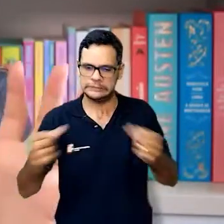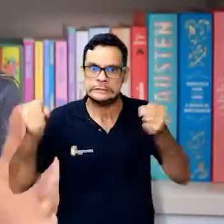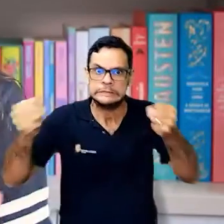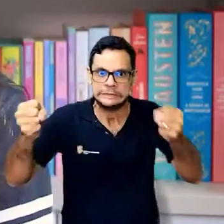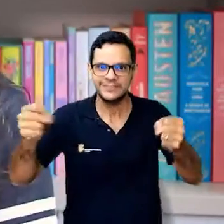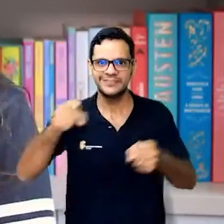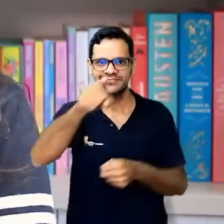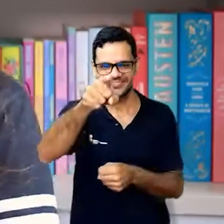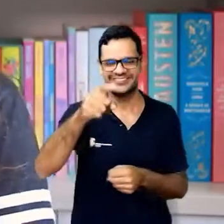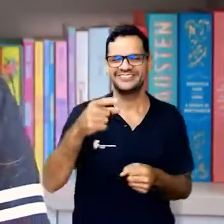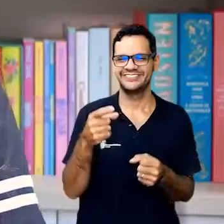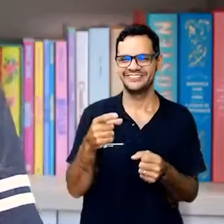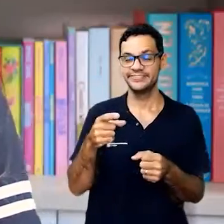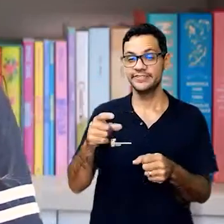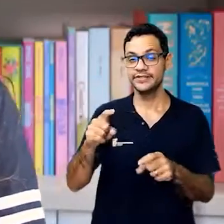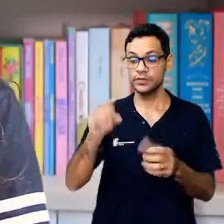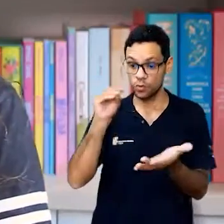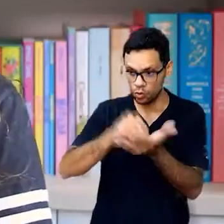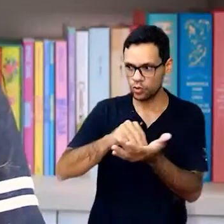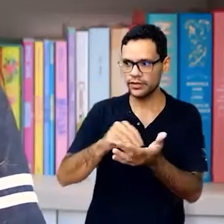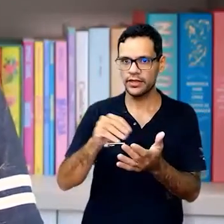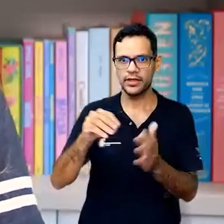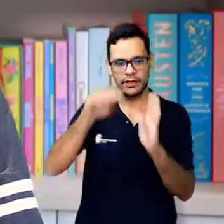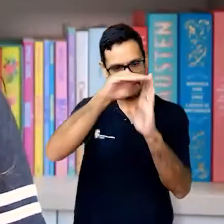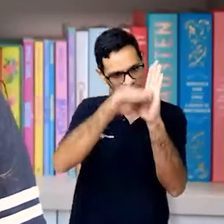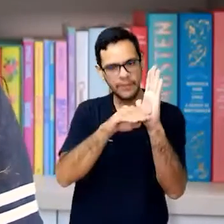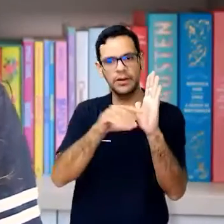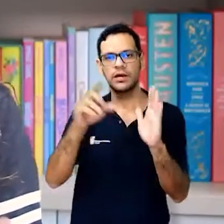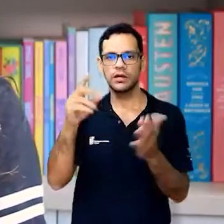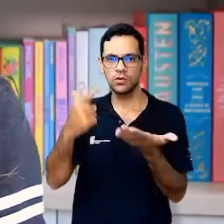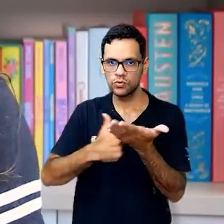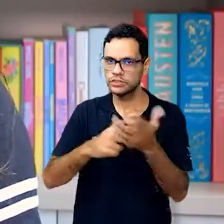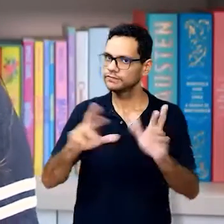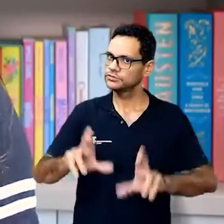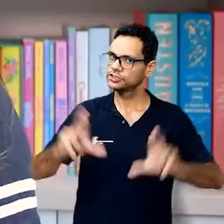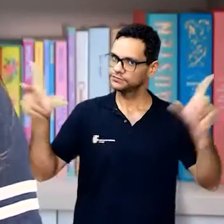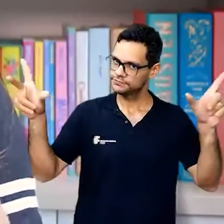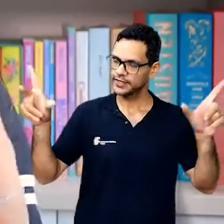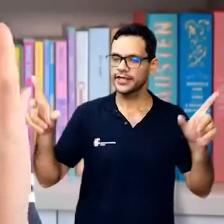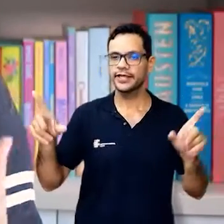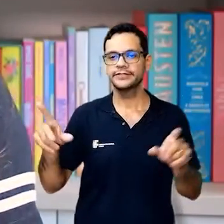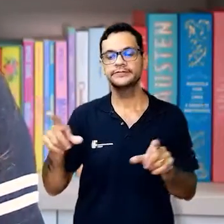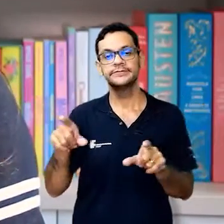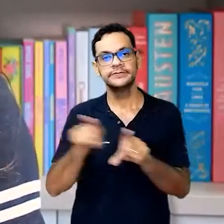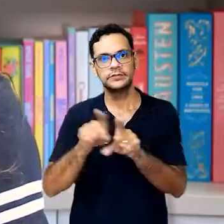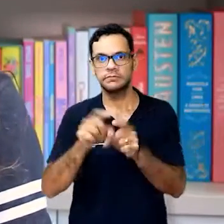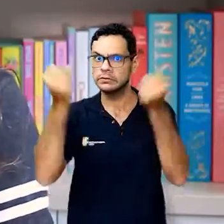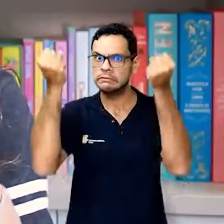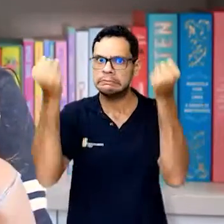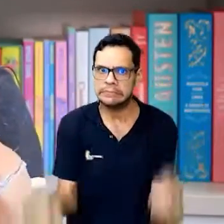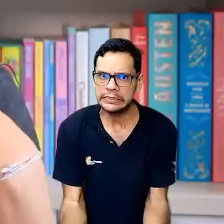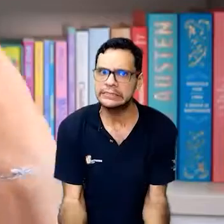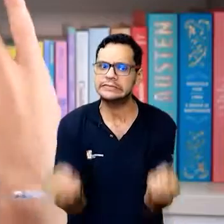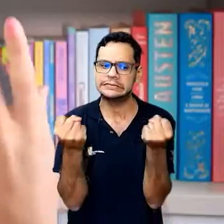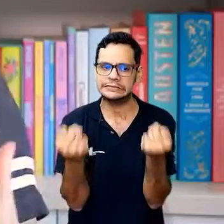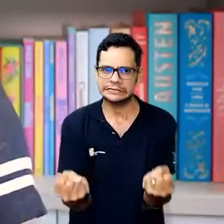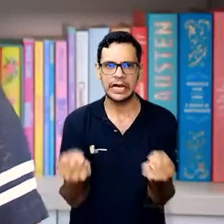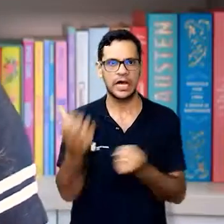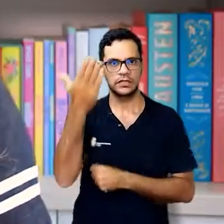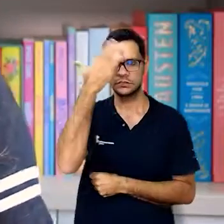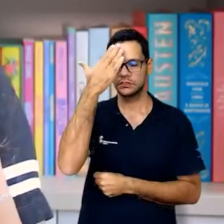te sacudir, assim, sabe? E é o caso desse livro. Então, coloquei aí nessa categoria justamente por ser um livro diferente do gênero e que é